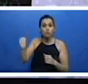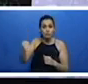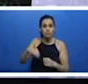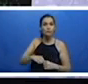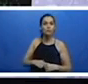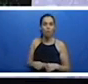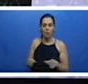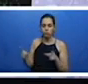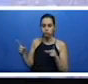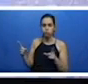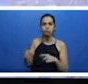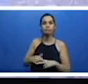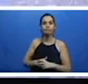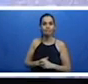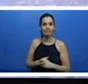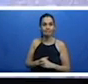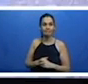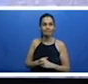1 metro.